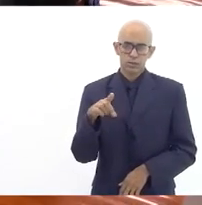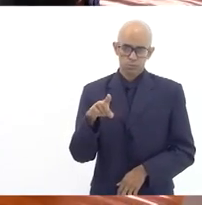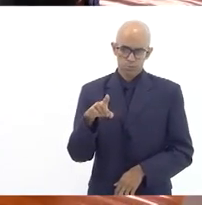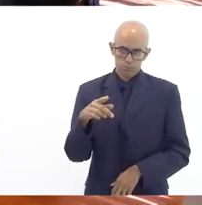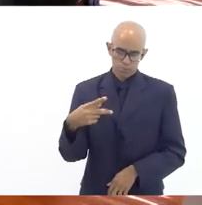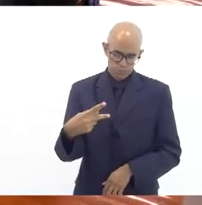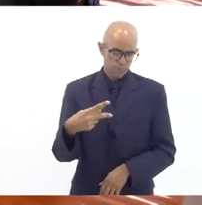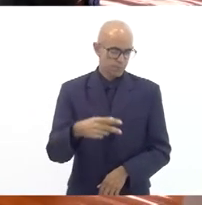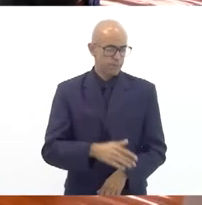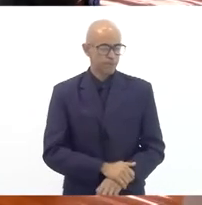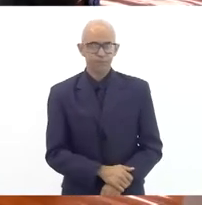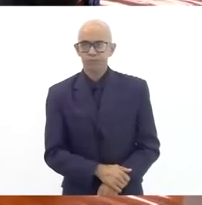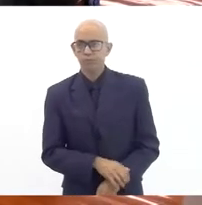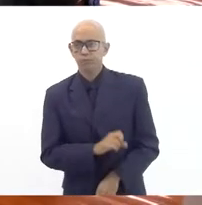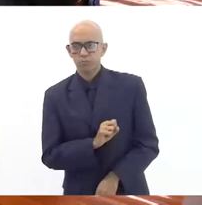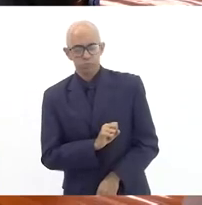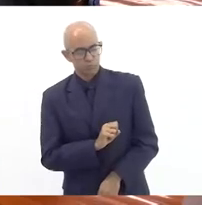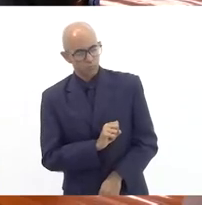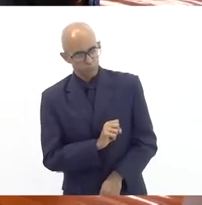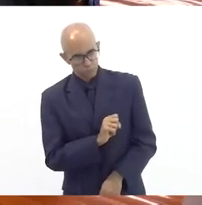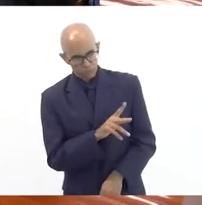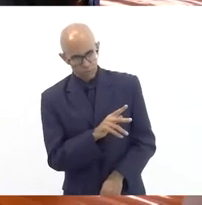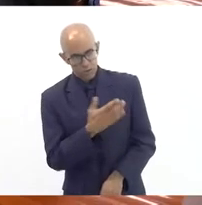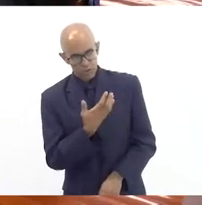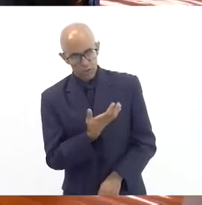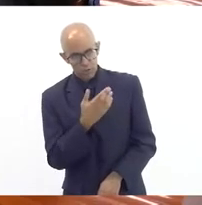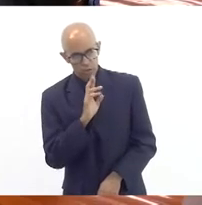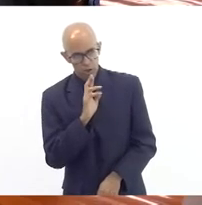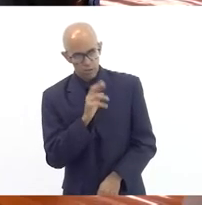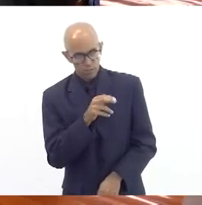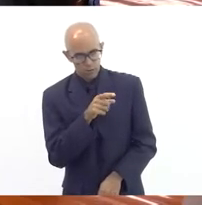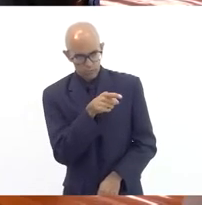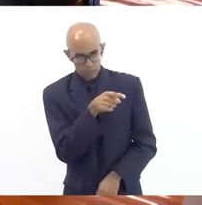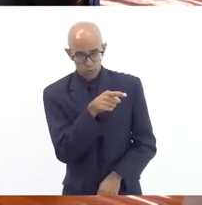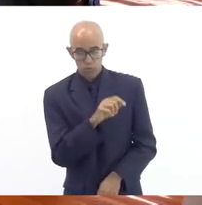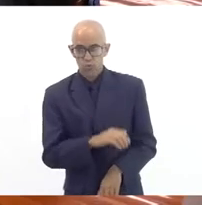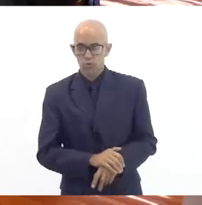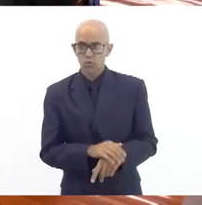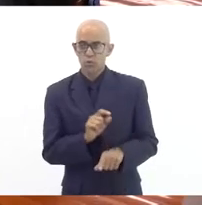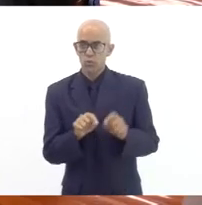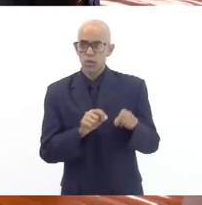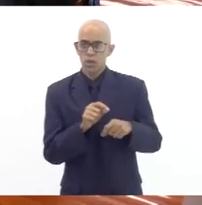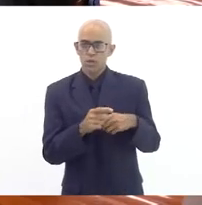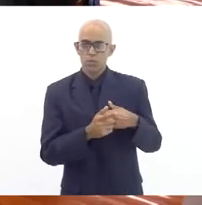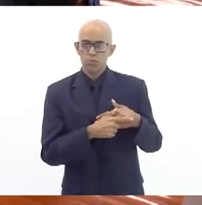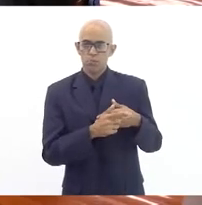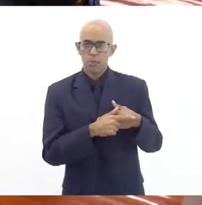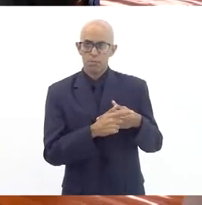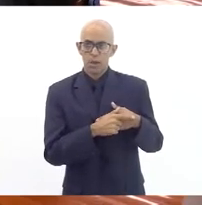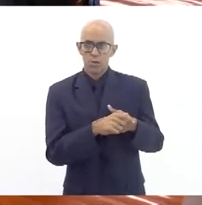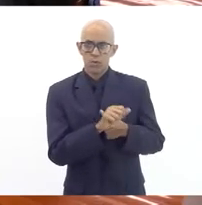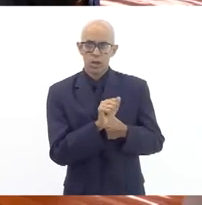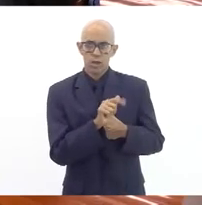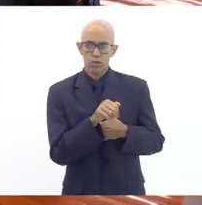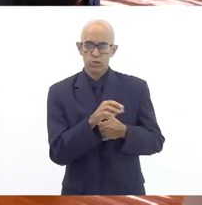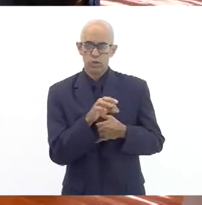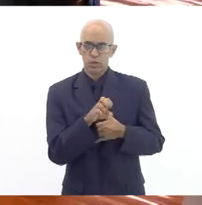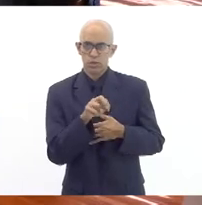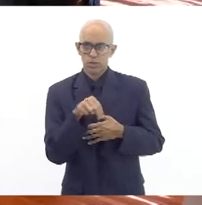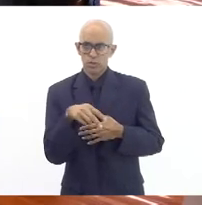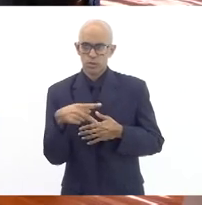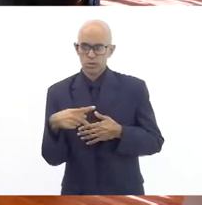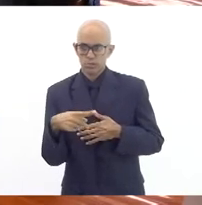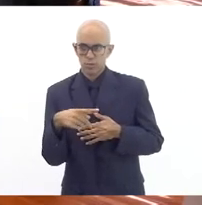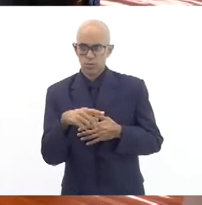queria responder uma indagação de Vossa Excelência. O papel da Getrans com 10 funcionários não tem